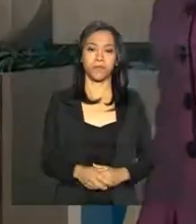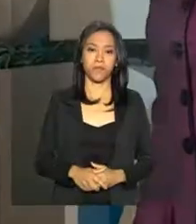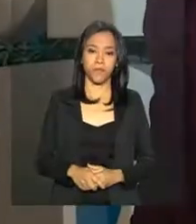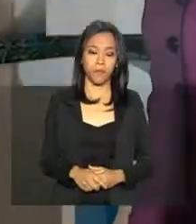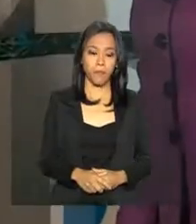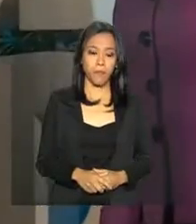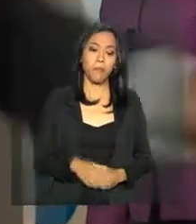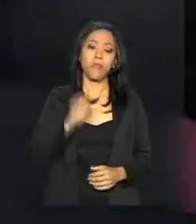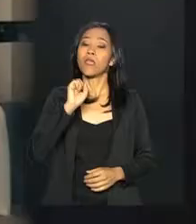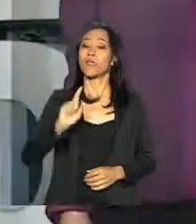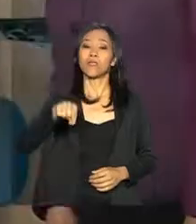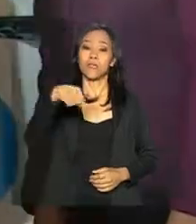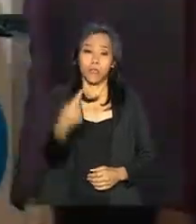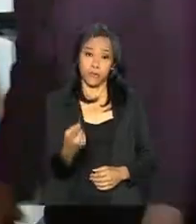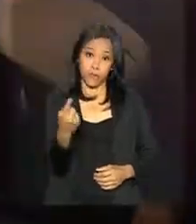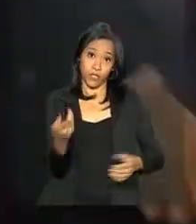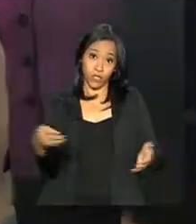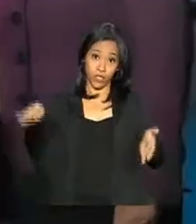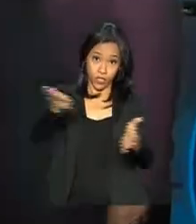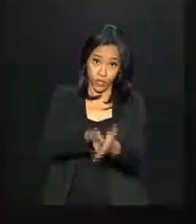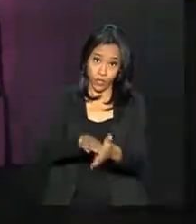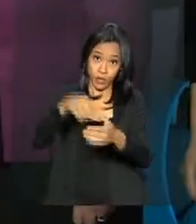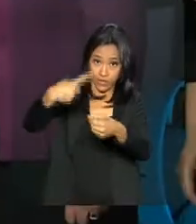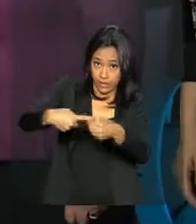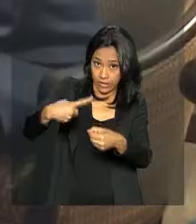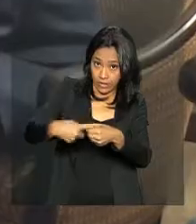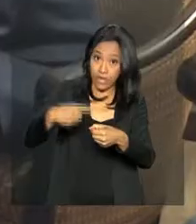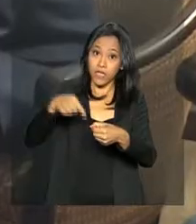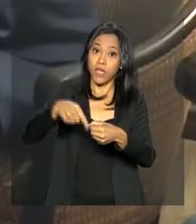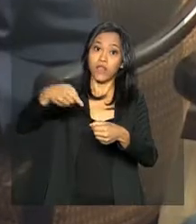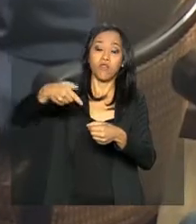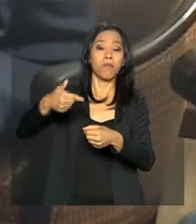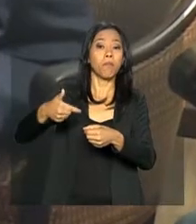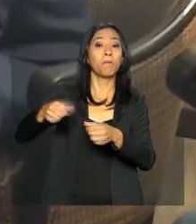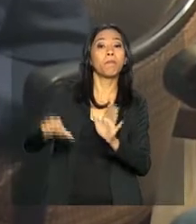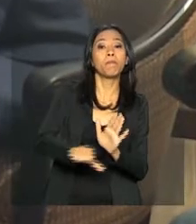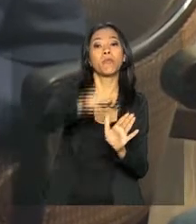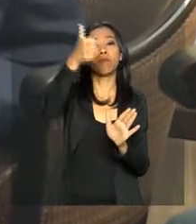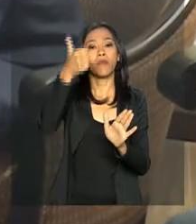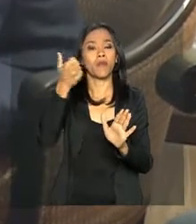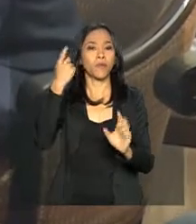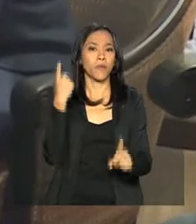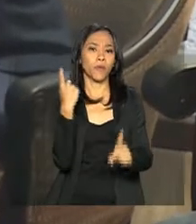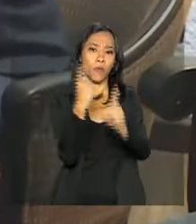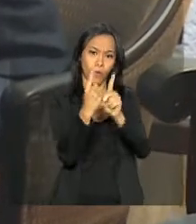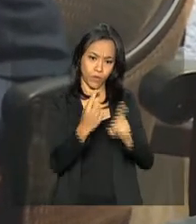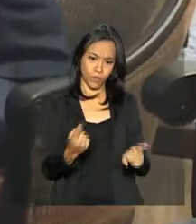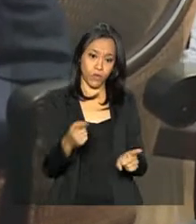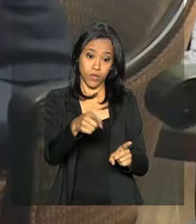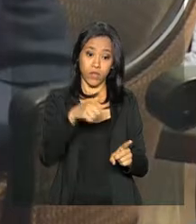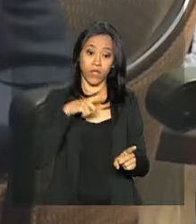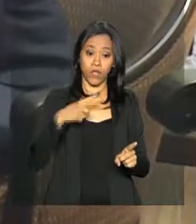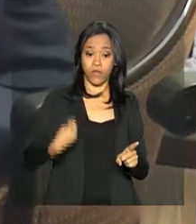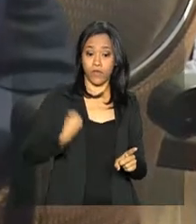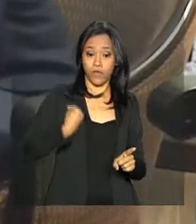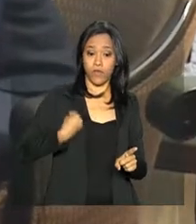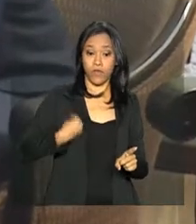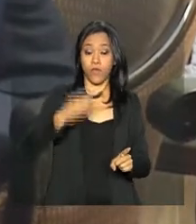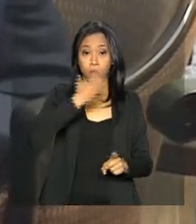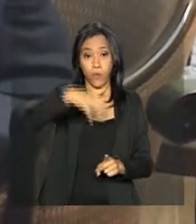depois de chegarem lá o antigo temer seguiu para o primeiro compromisso do dia se reuniu com o rei da espanha